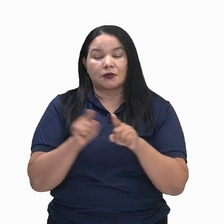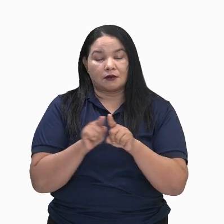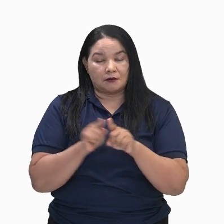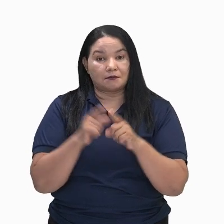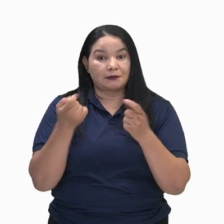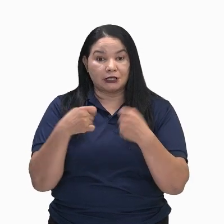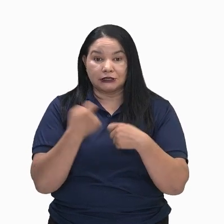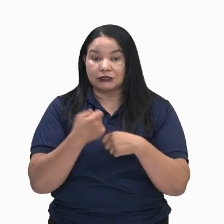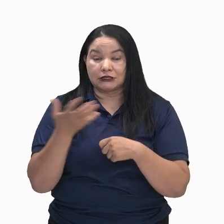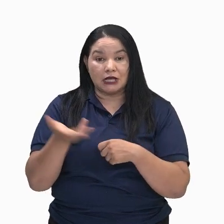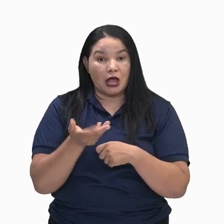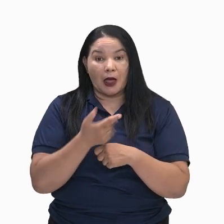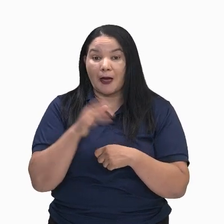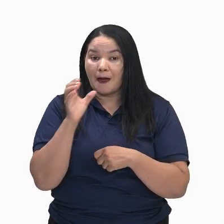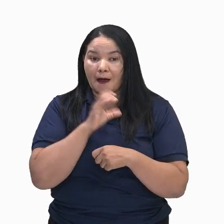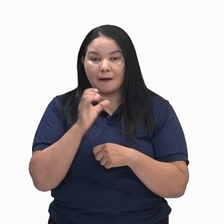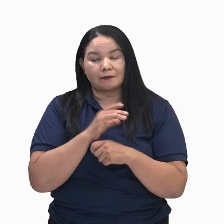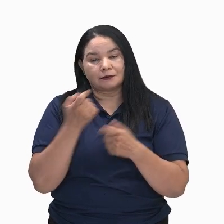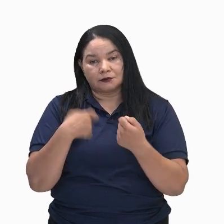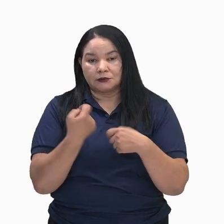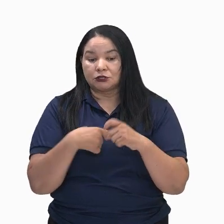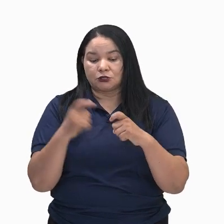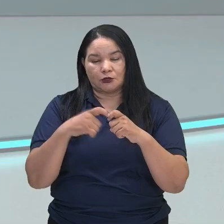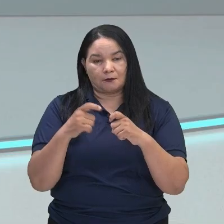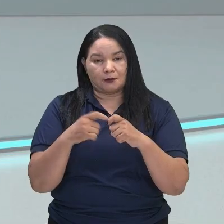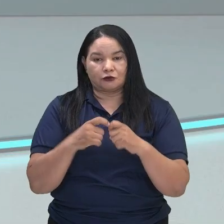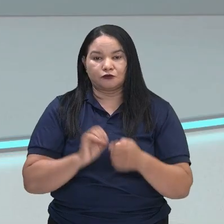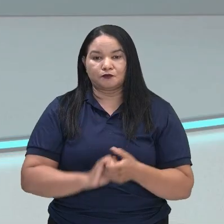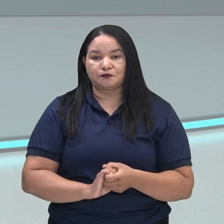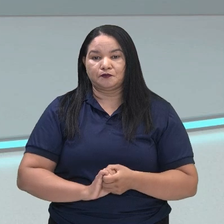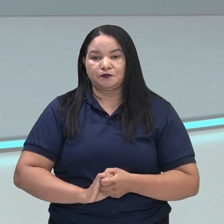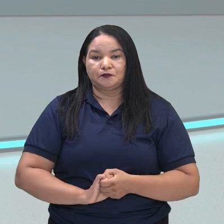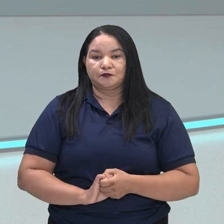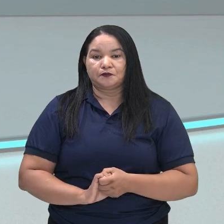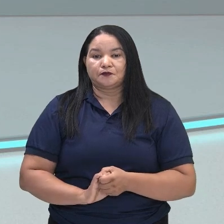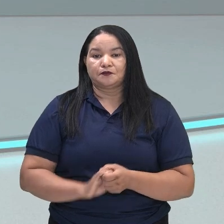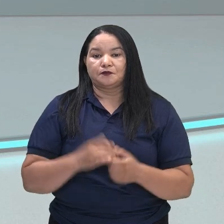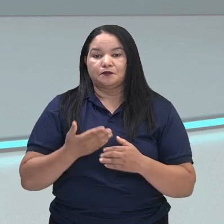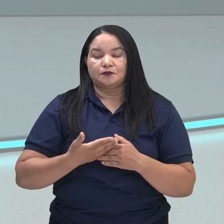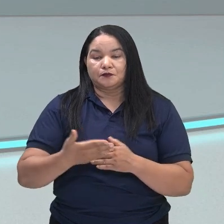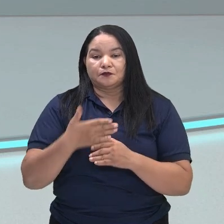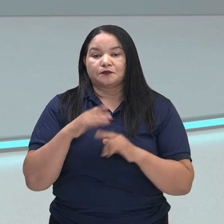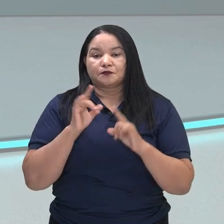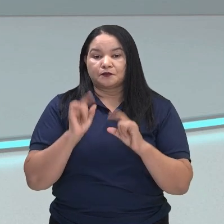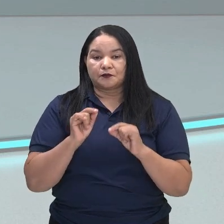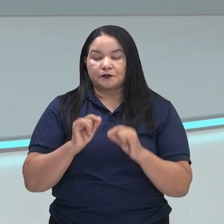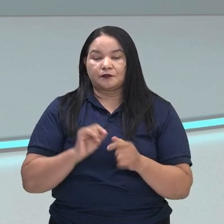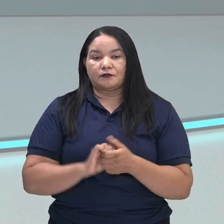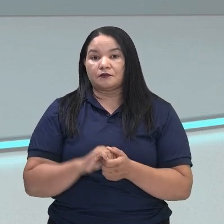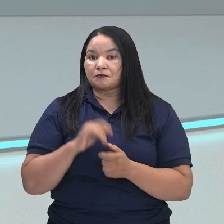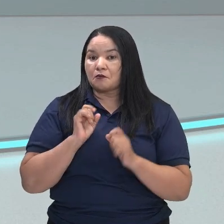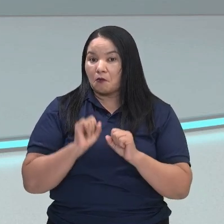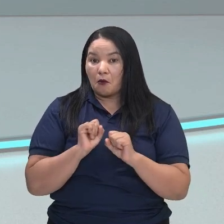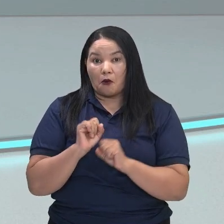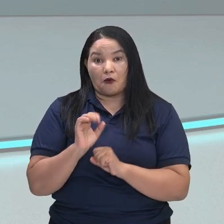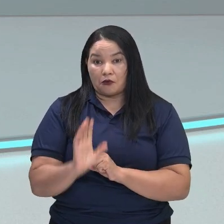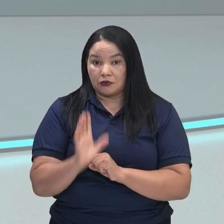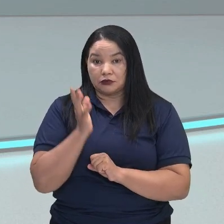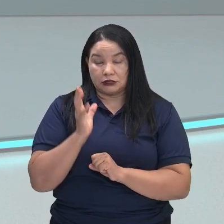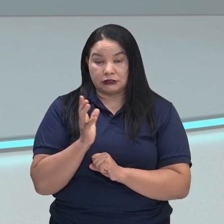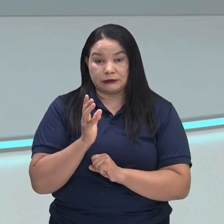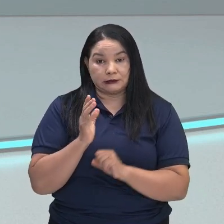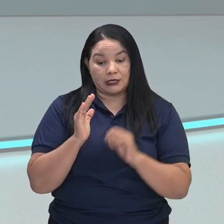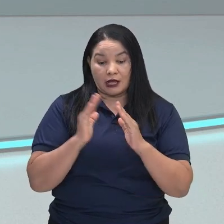médica imediatamente, certo? Prosseguindo, outra situação que pode ocorrer aí no ambiente